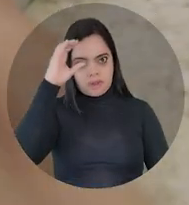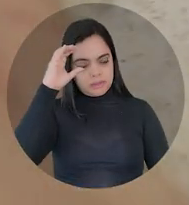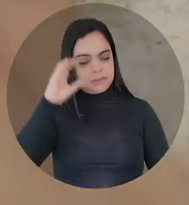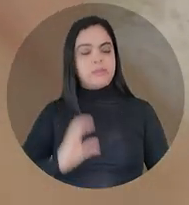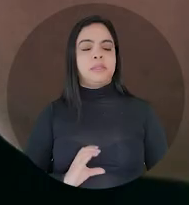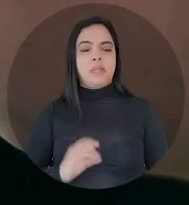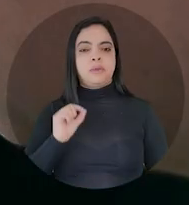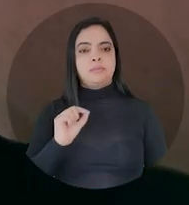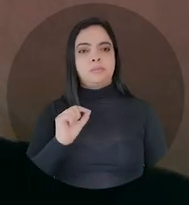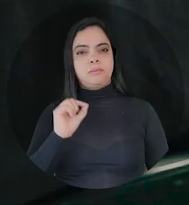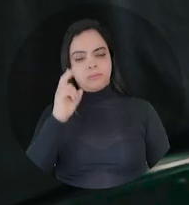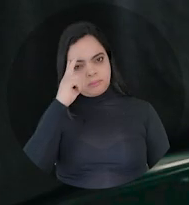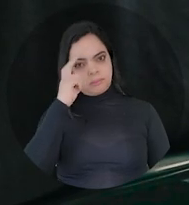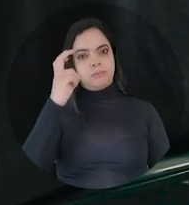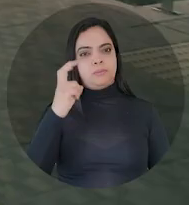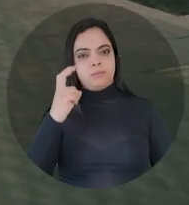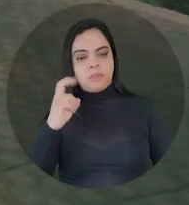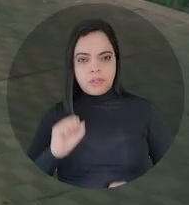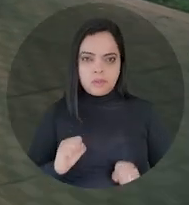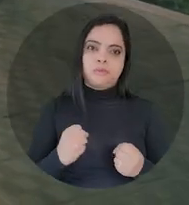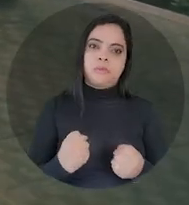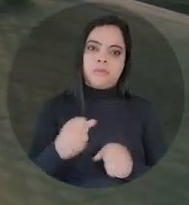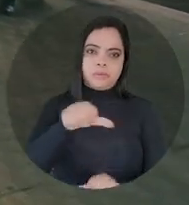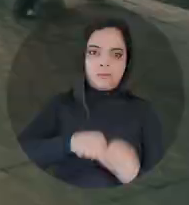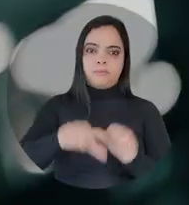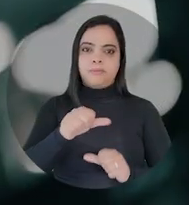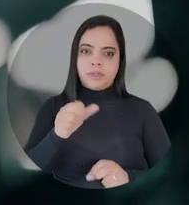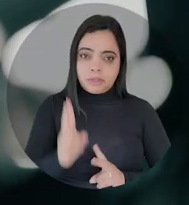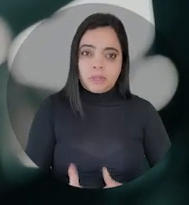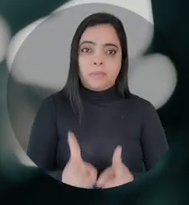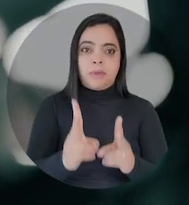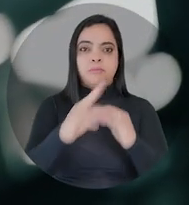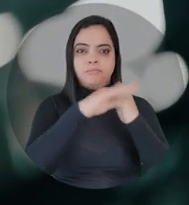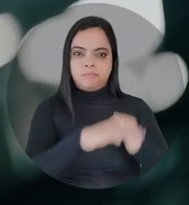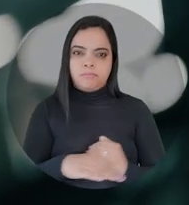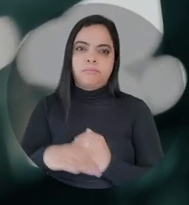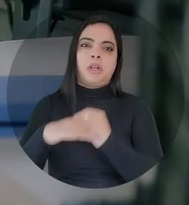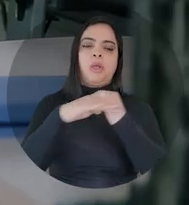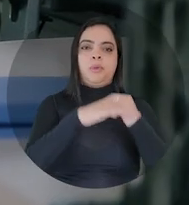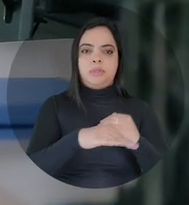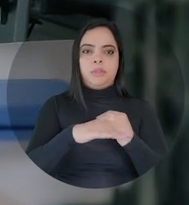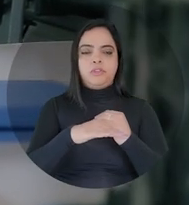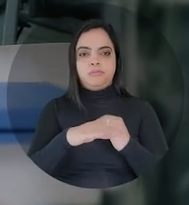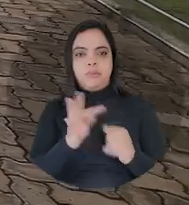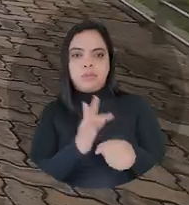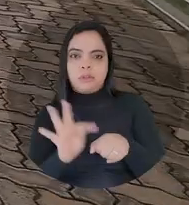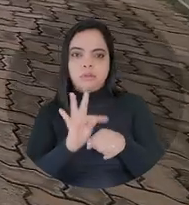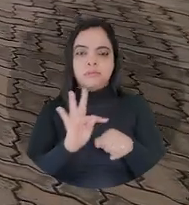e movidos pelo desejo de mudança, em um trabalho constante pela equidade.